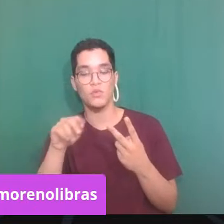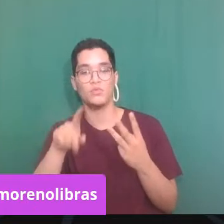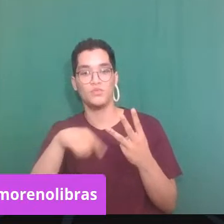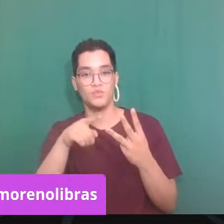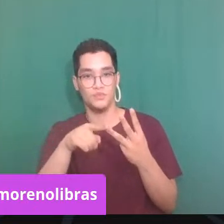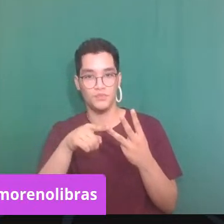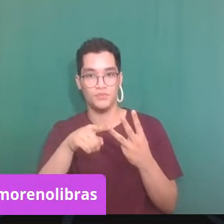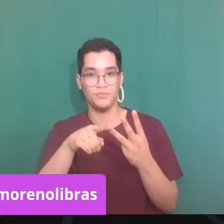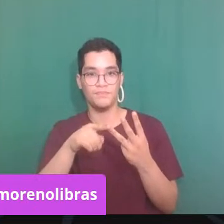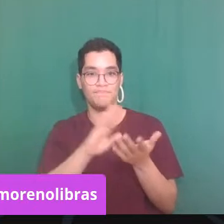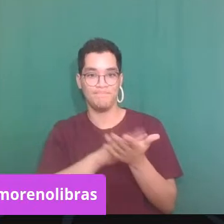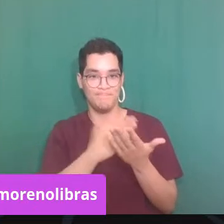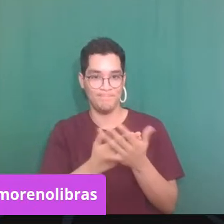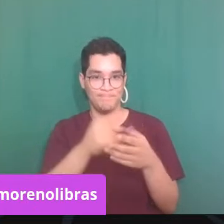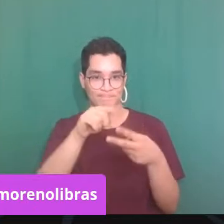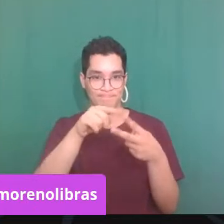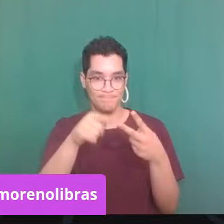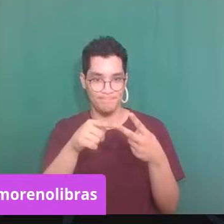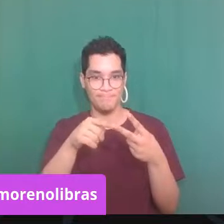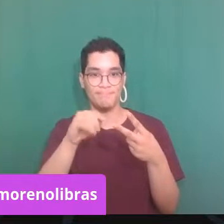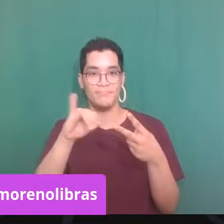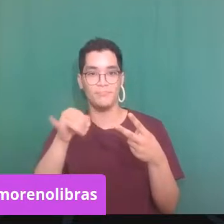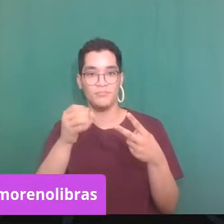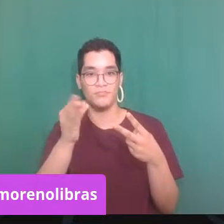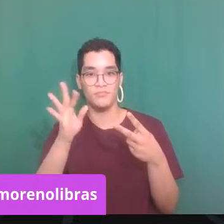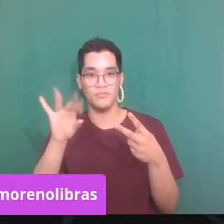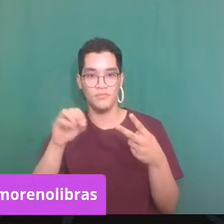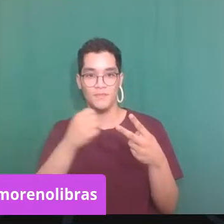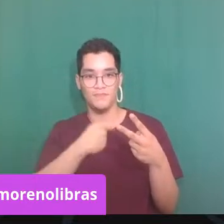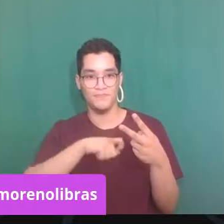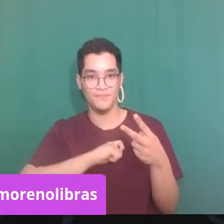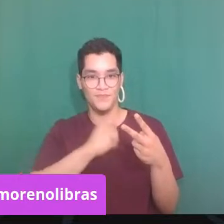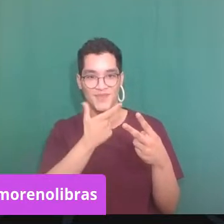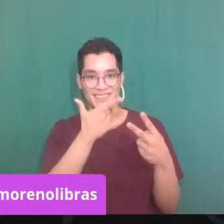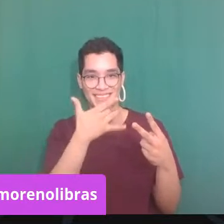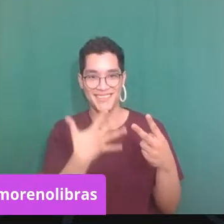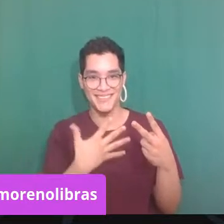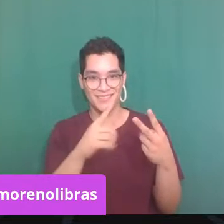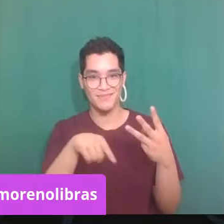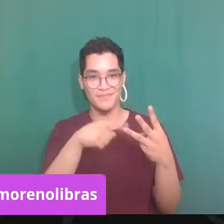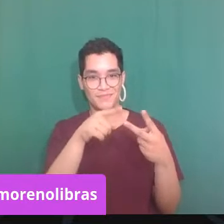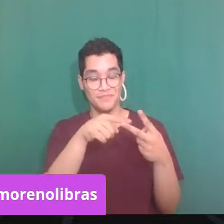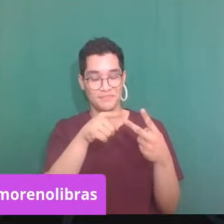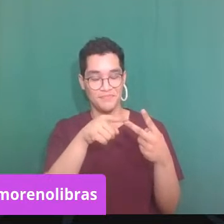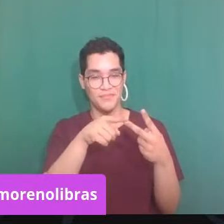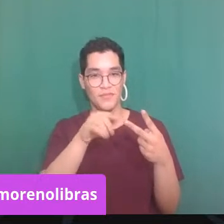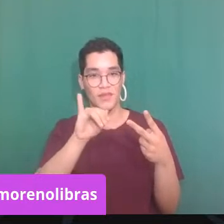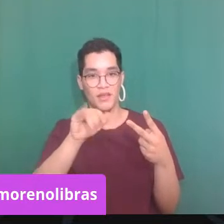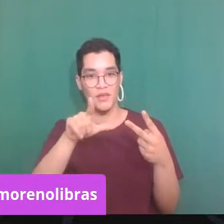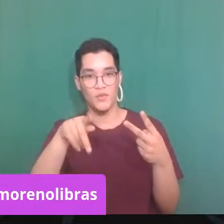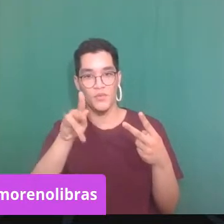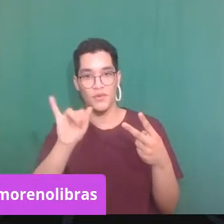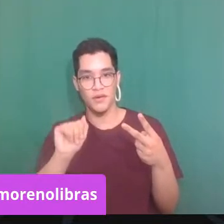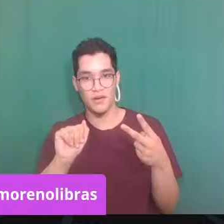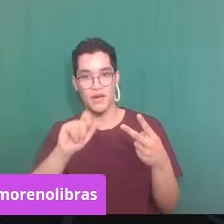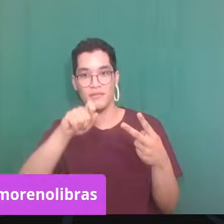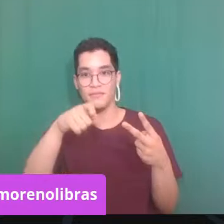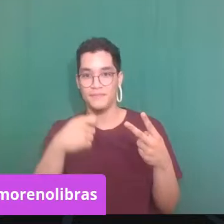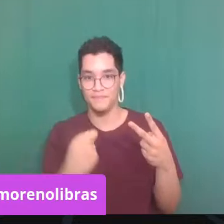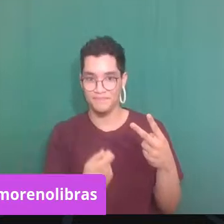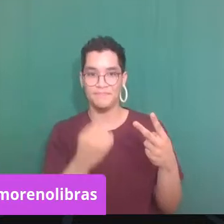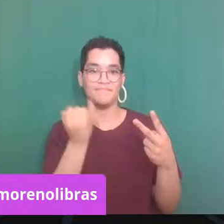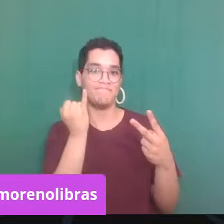também aos nossos intérpretes, que é o João Moreno e a nossa querida